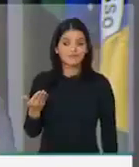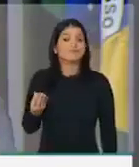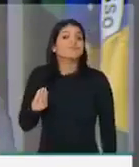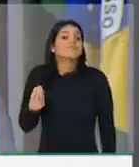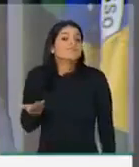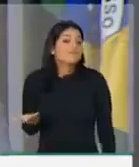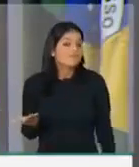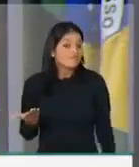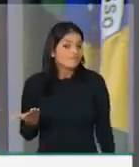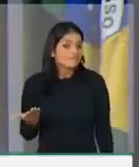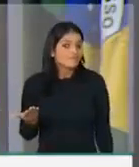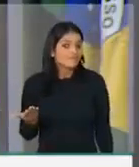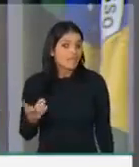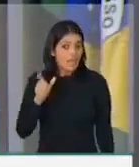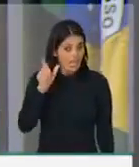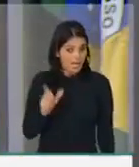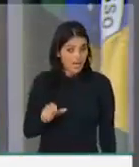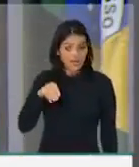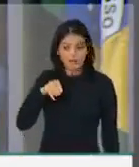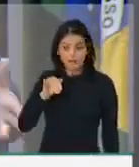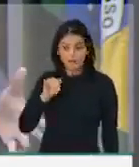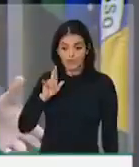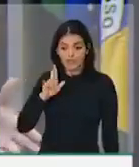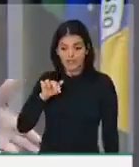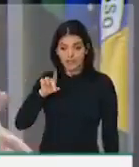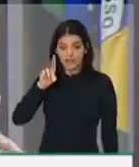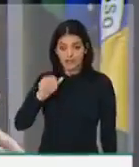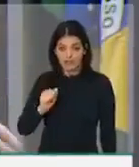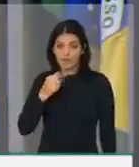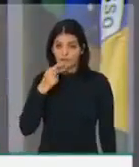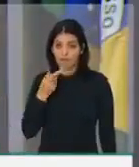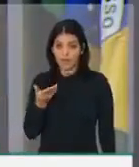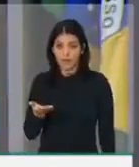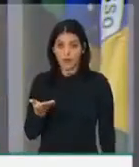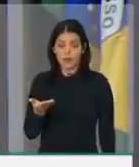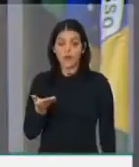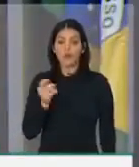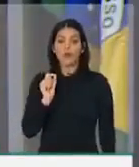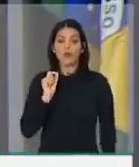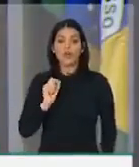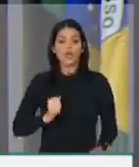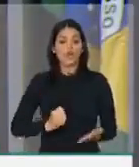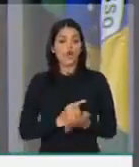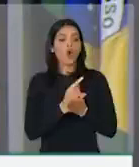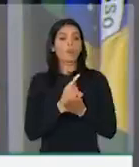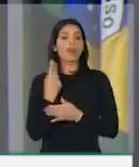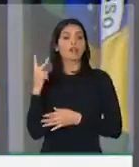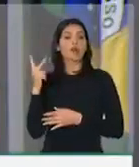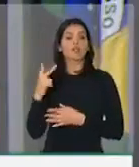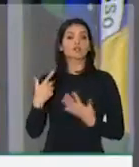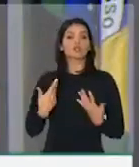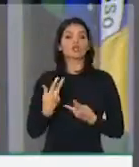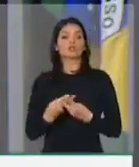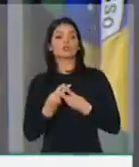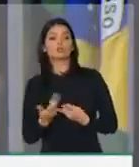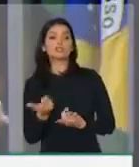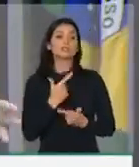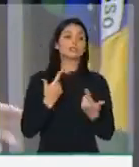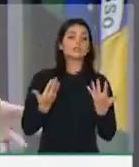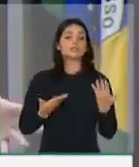da Saúde o que ele disse que o tio representante que o comprador dele estava impaciente